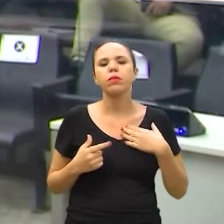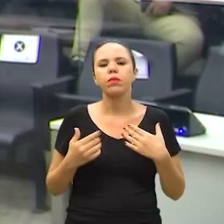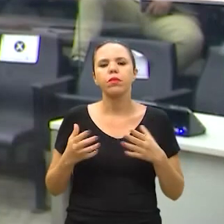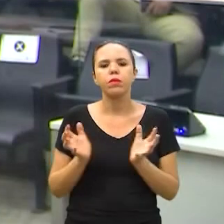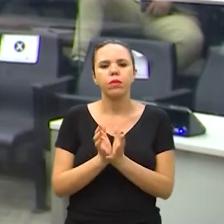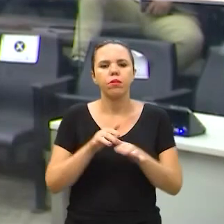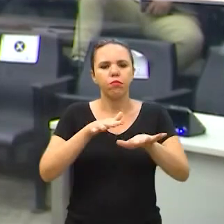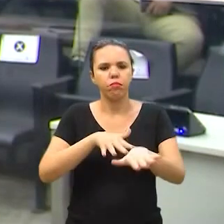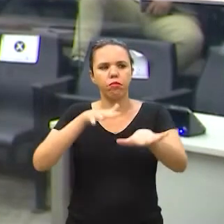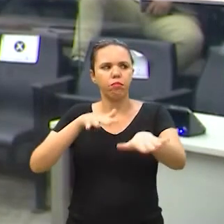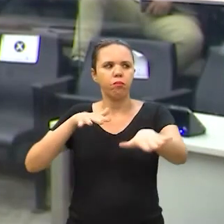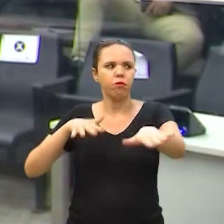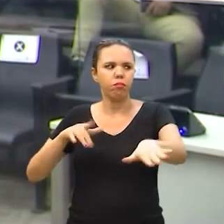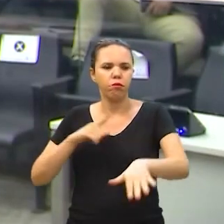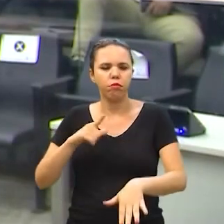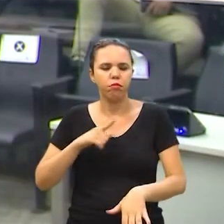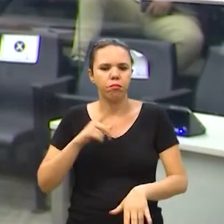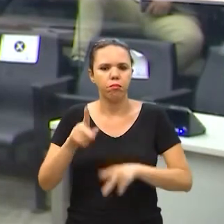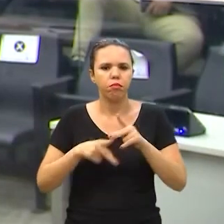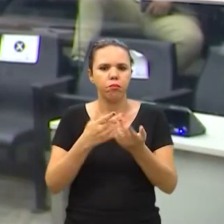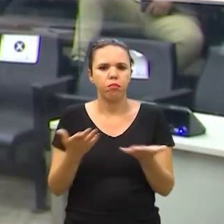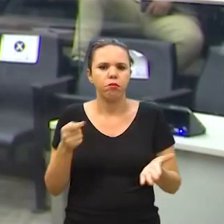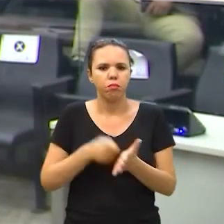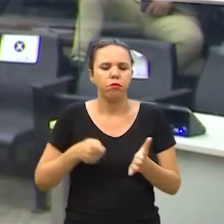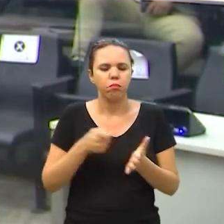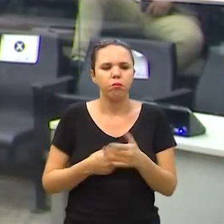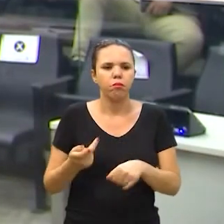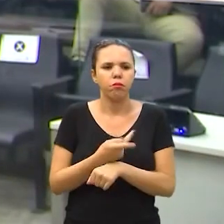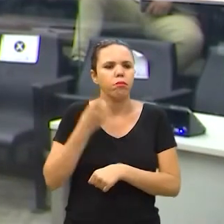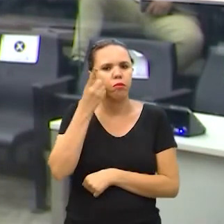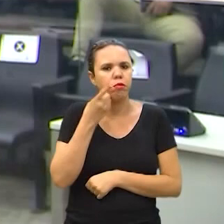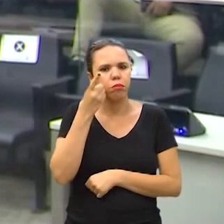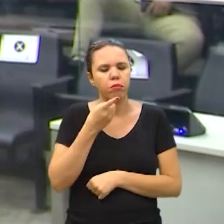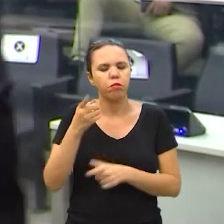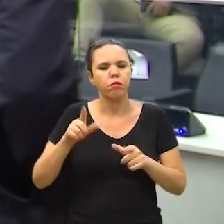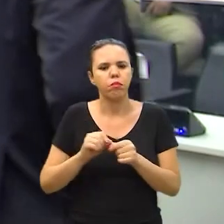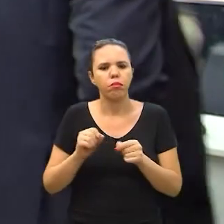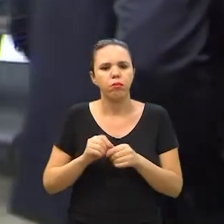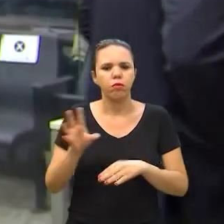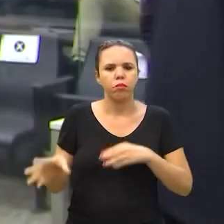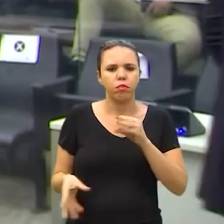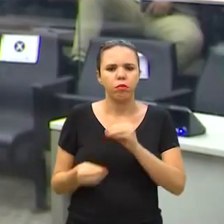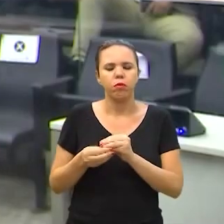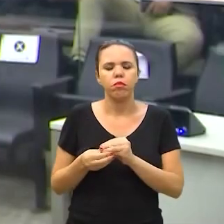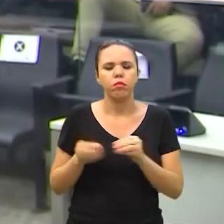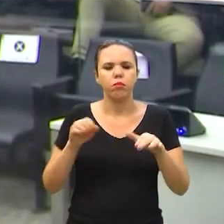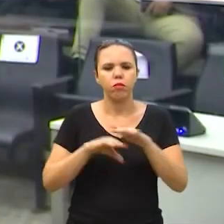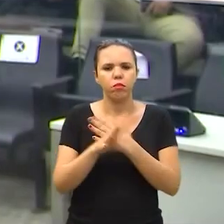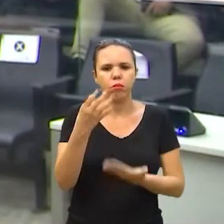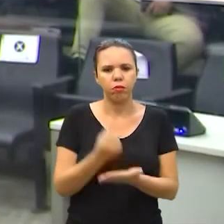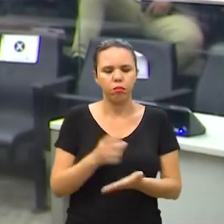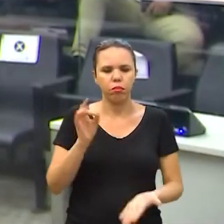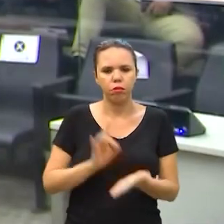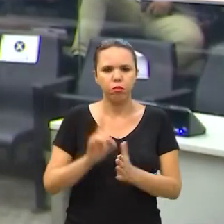tivemos caravana, tivemos as pessoas reivindicando, procurando os deputados, e onde foi concluído e